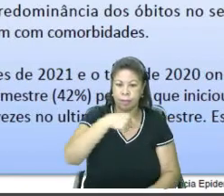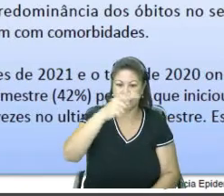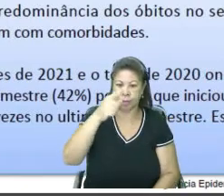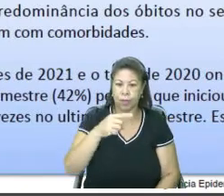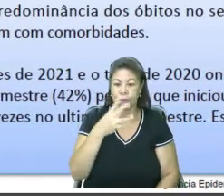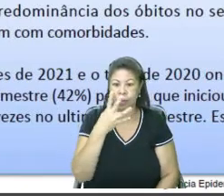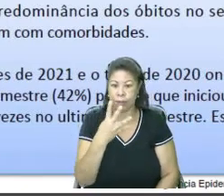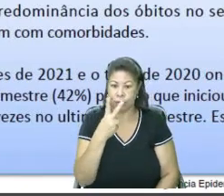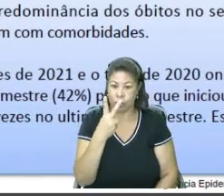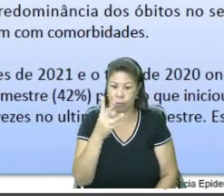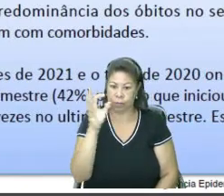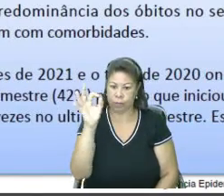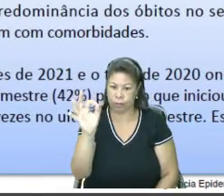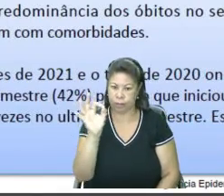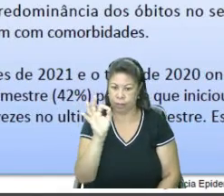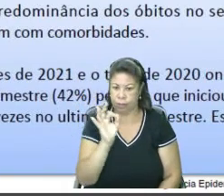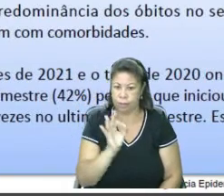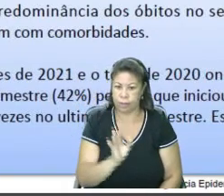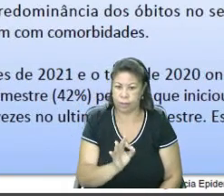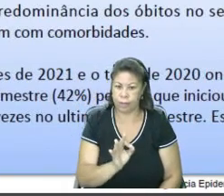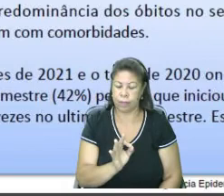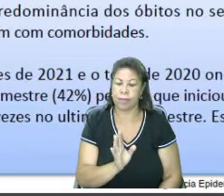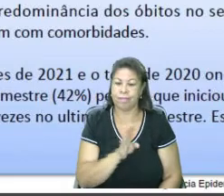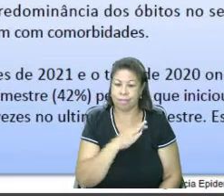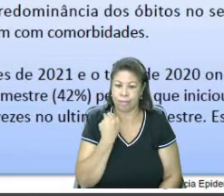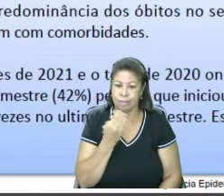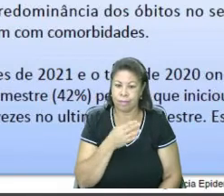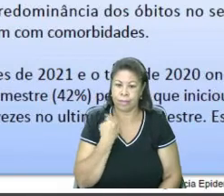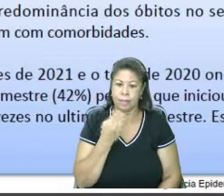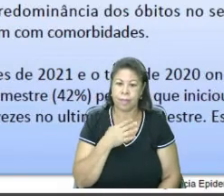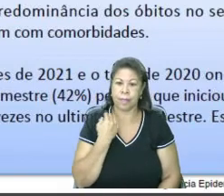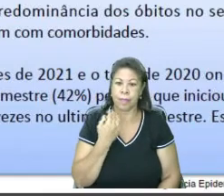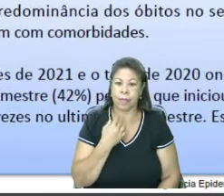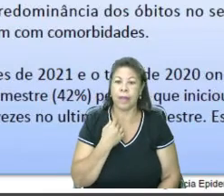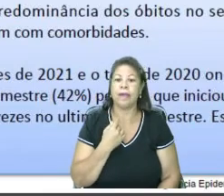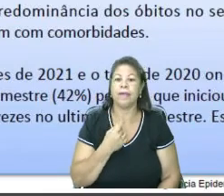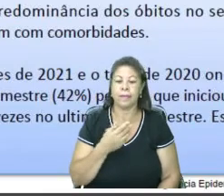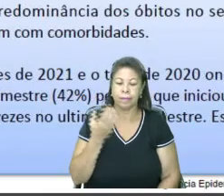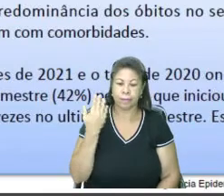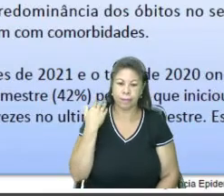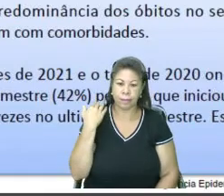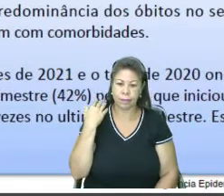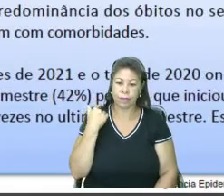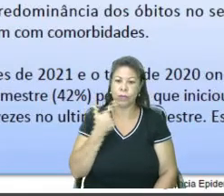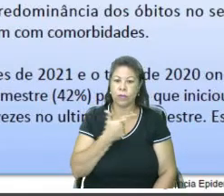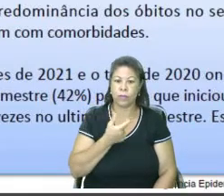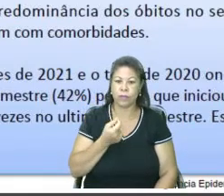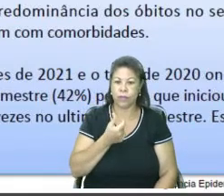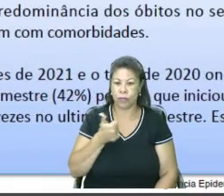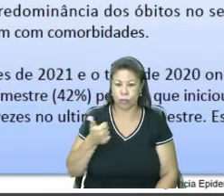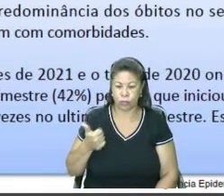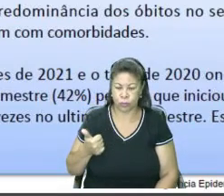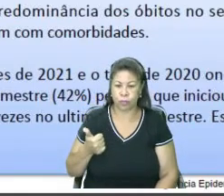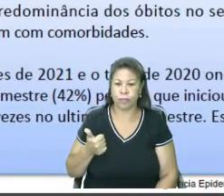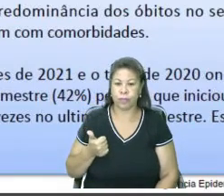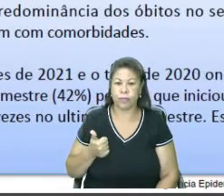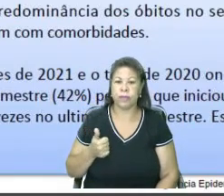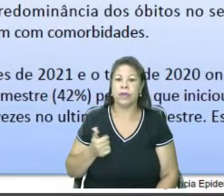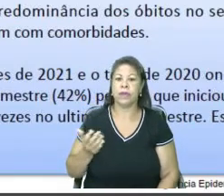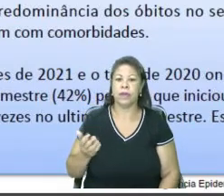todos esses óbitos aconteceram no primeiro quadrimestre de 2021, reduzindo,